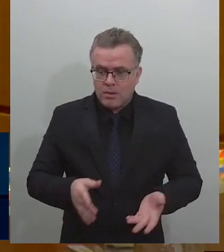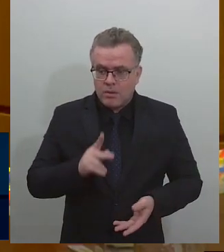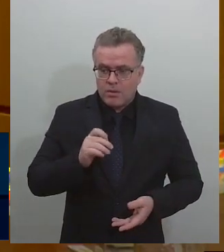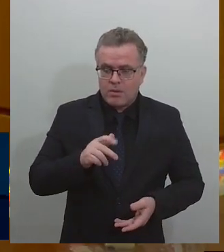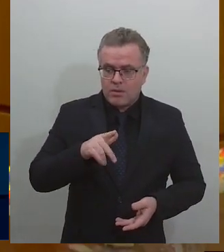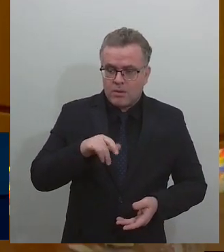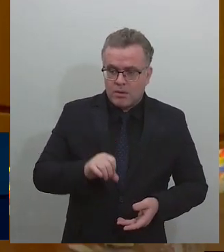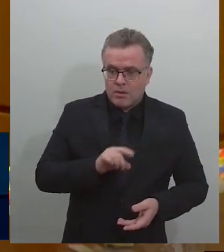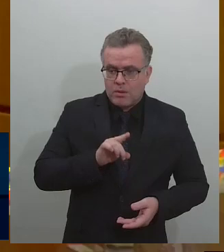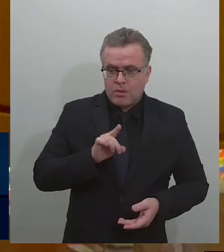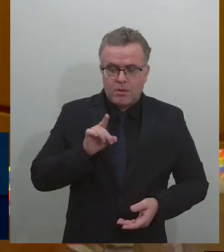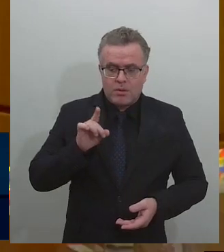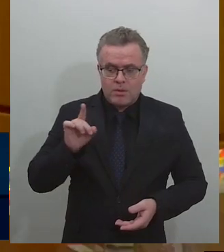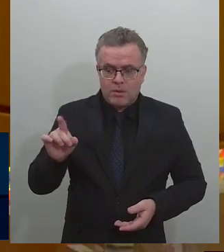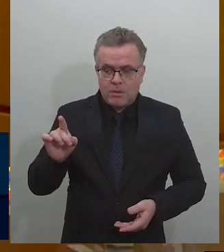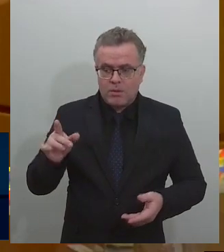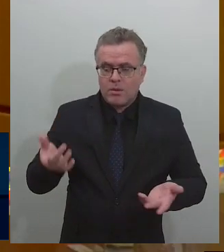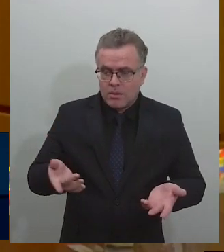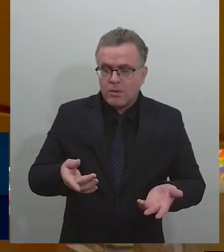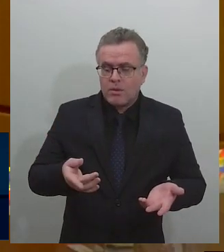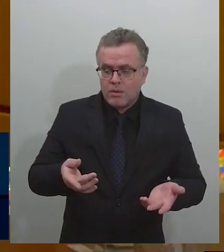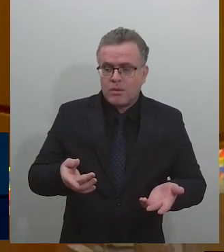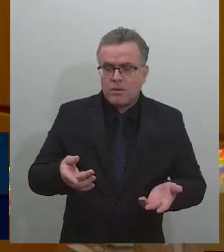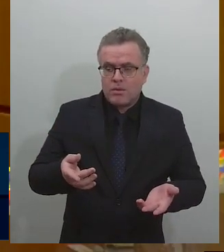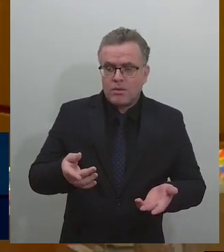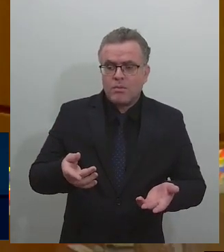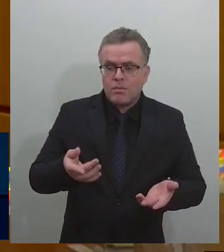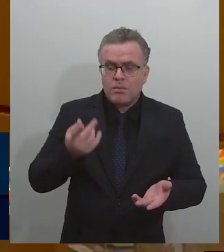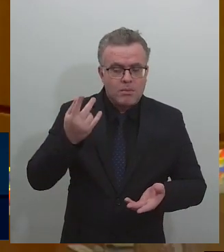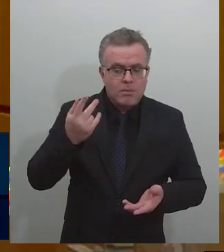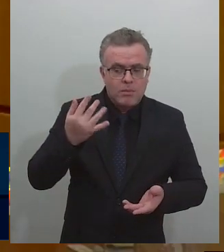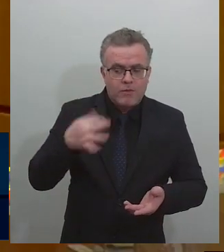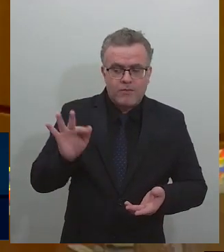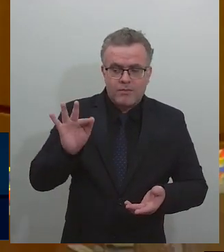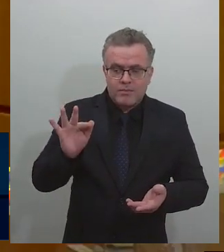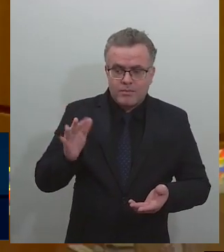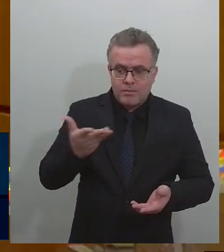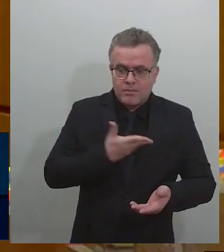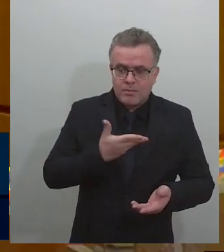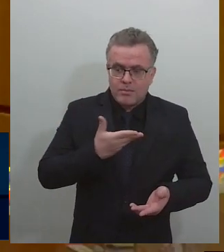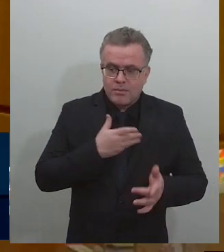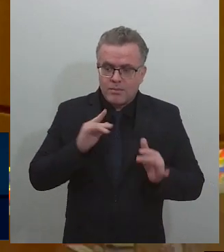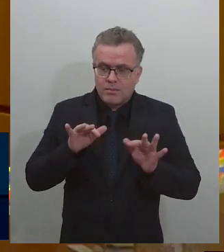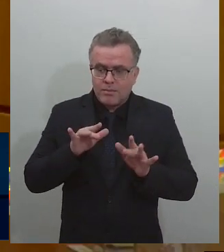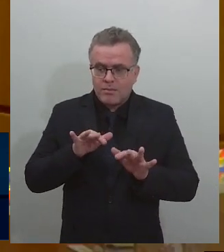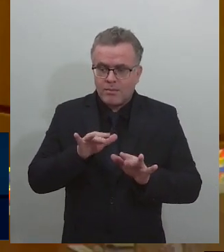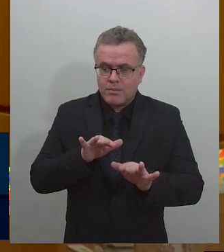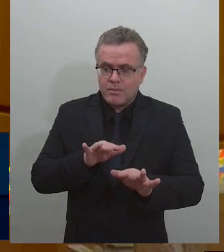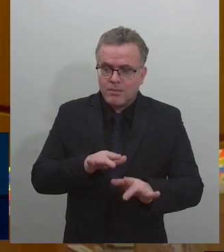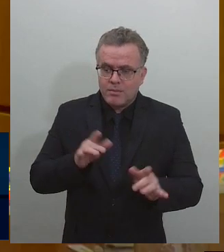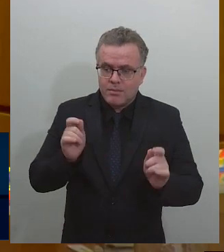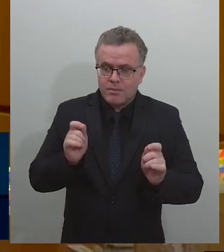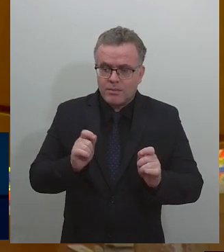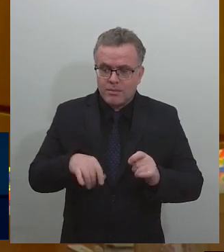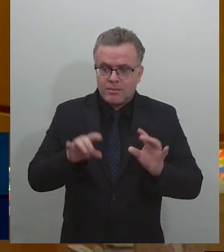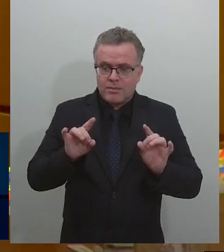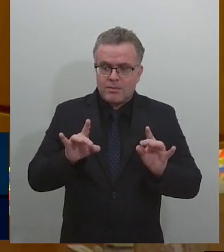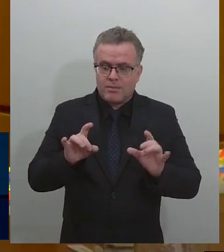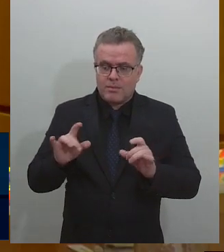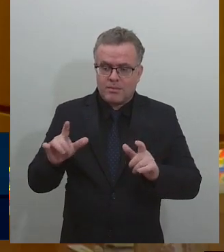muito chique que eu fui com minhas amigas, bem, né, cheia de brilho, tirei várias fotos lá, tive a honra